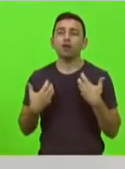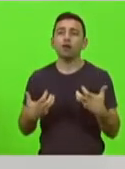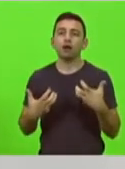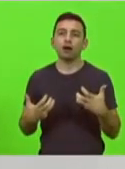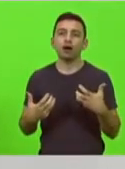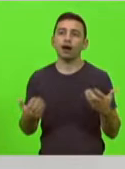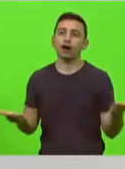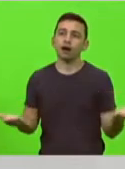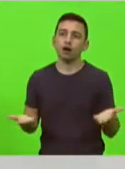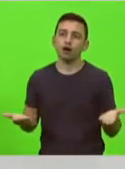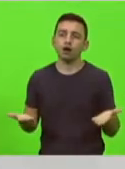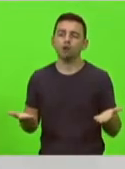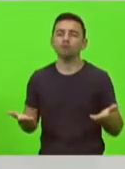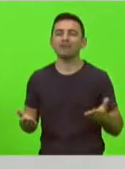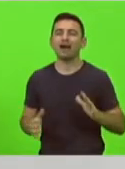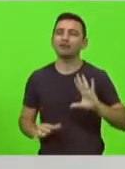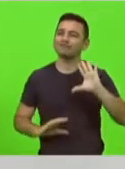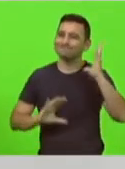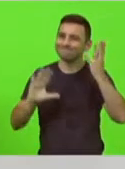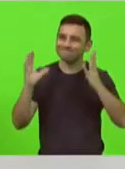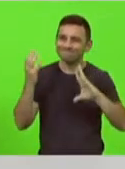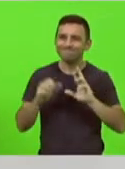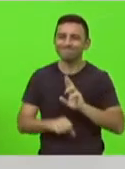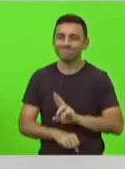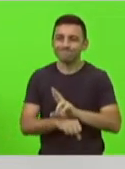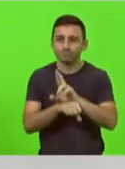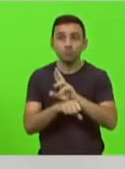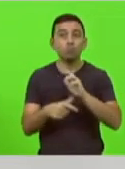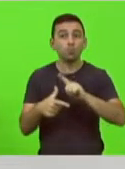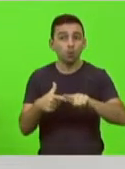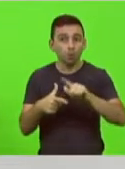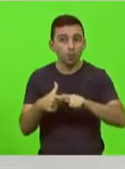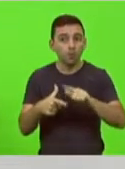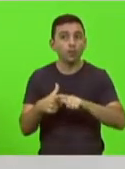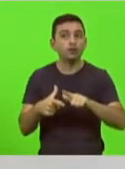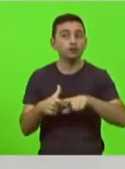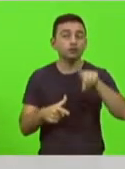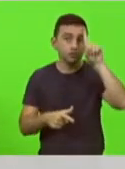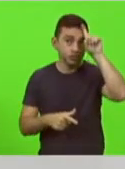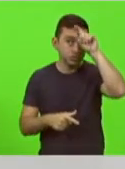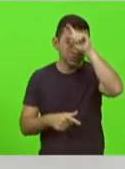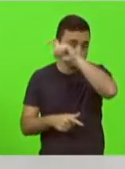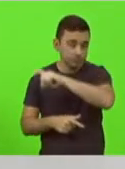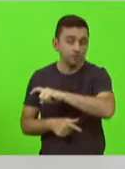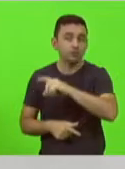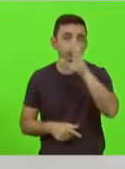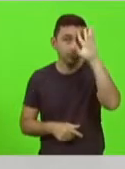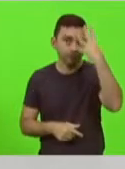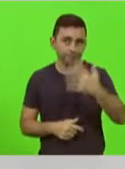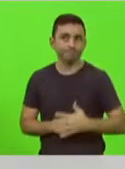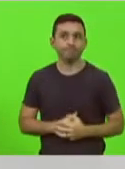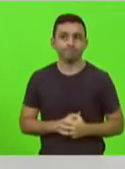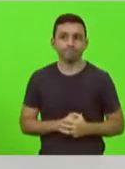à tona algumas situações que representam alguns problemas difíceis de se solucionar.